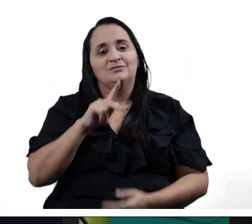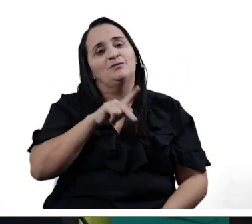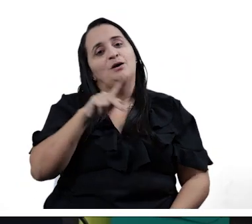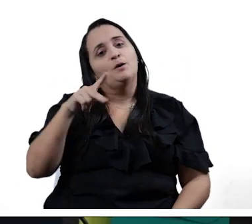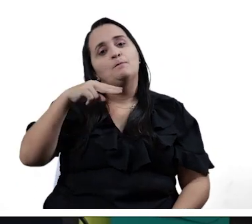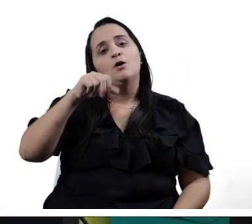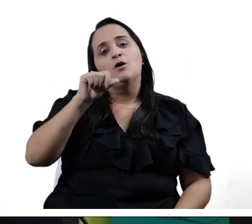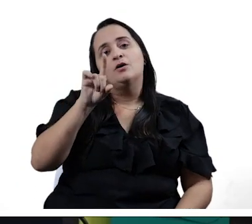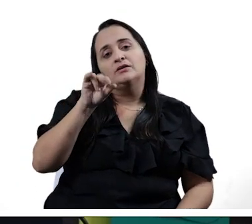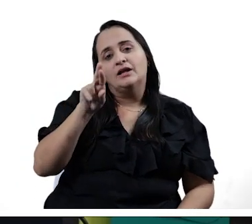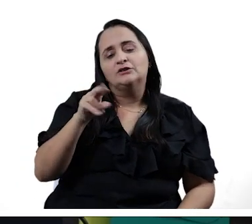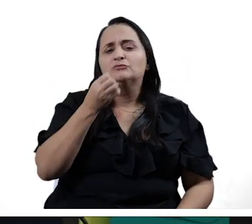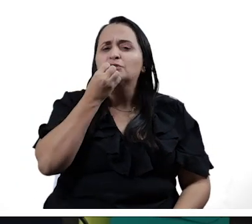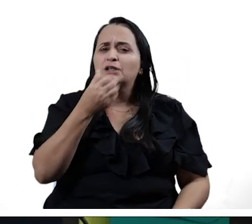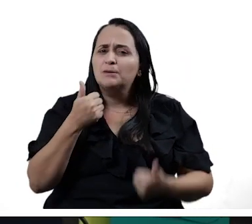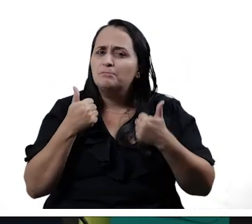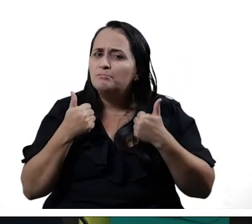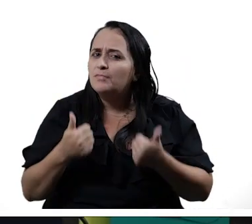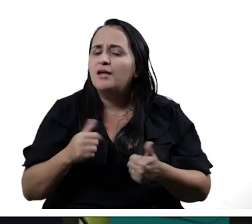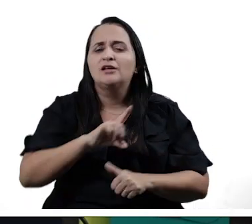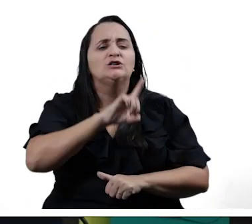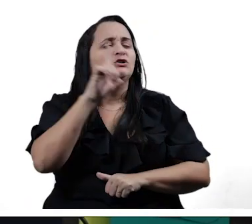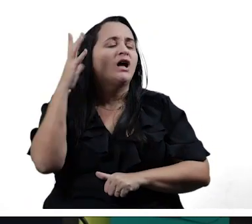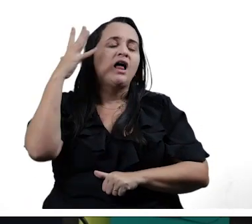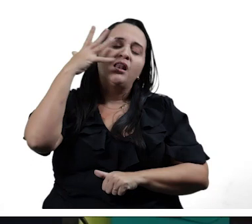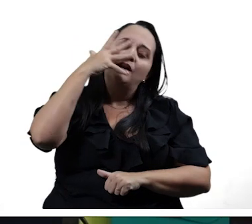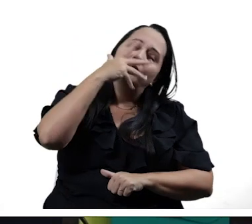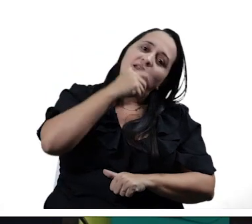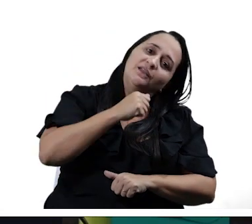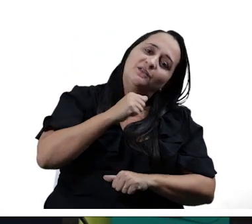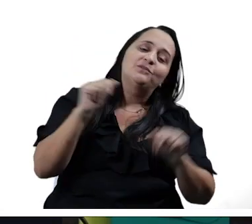fiquem bem, tenham um dia lindo e até a próxima